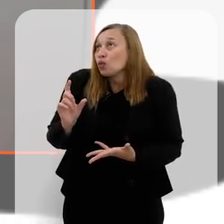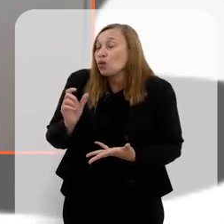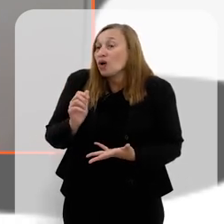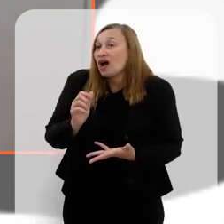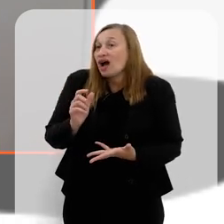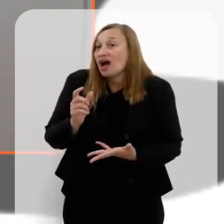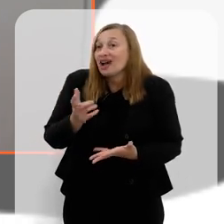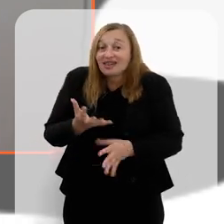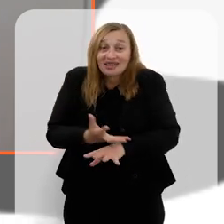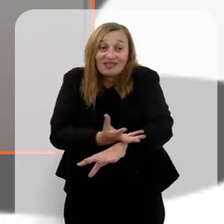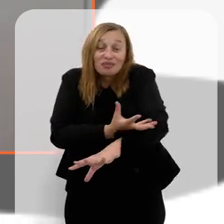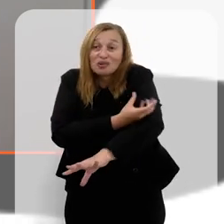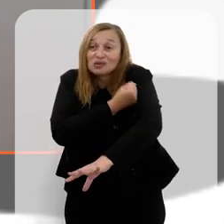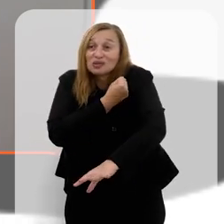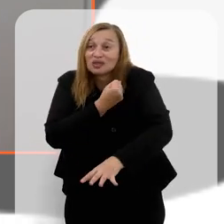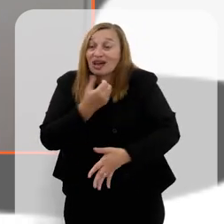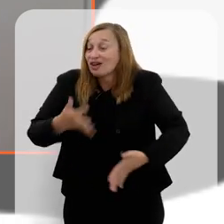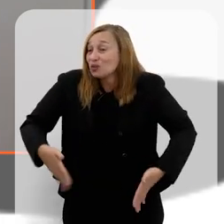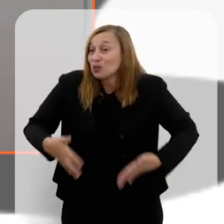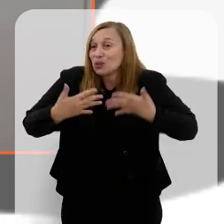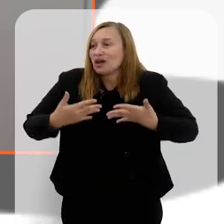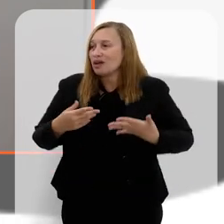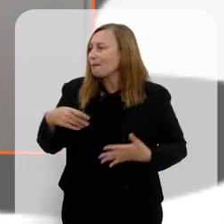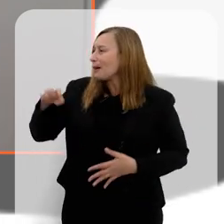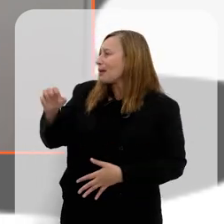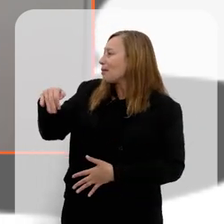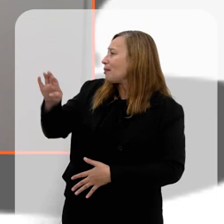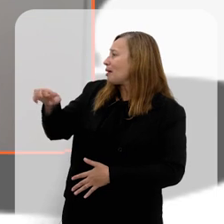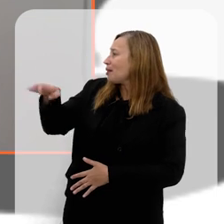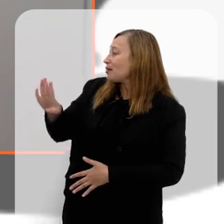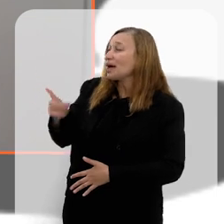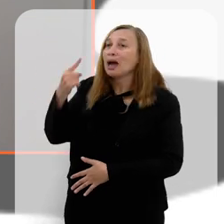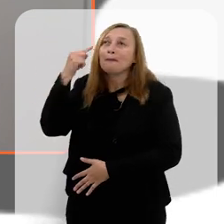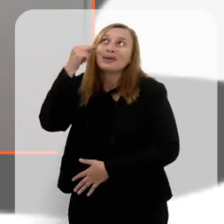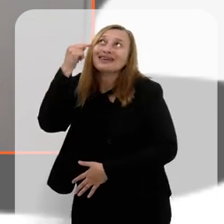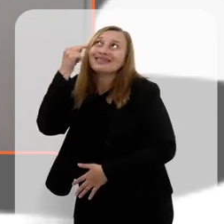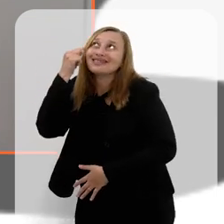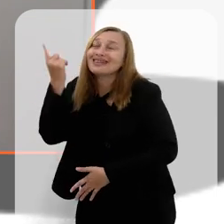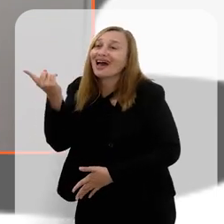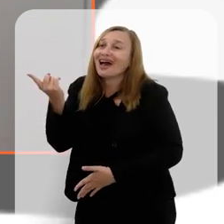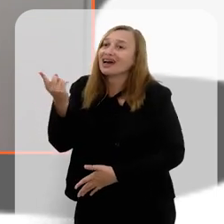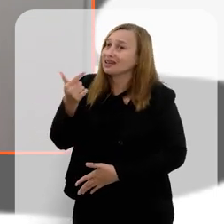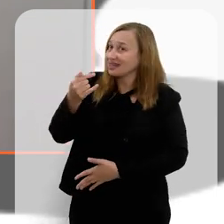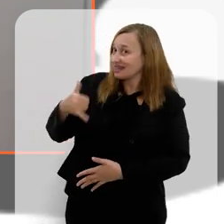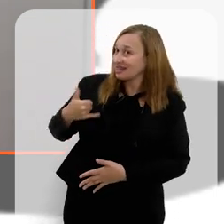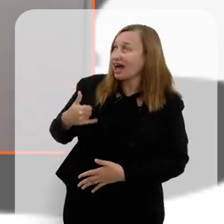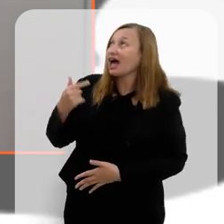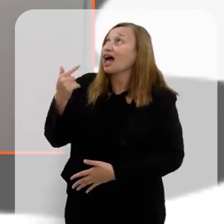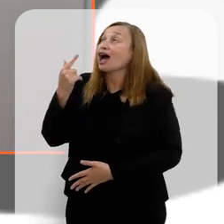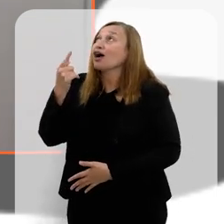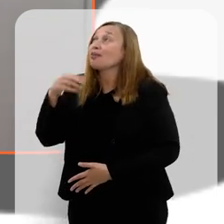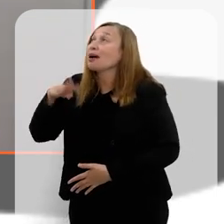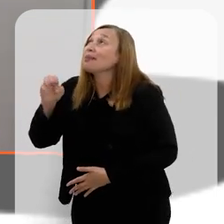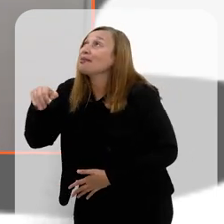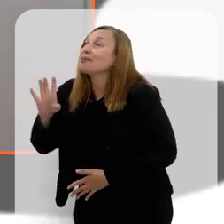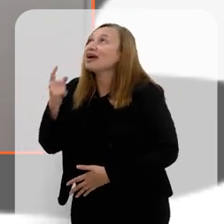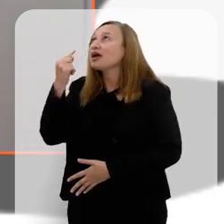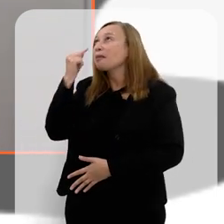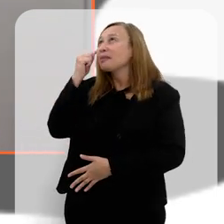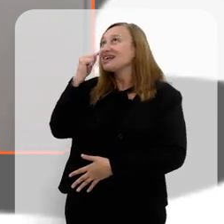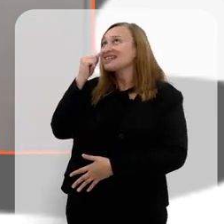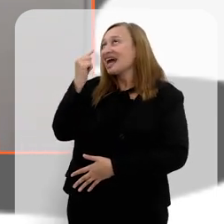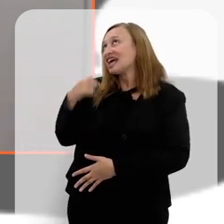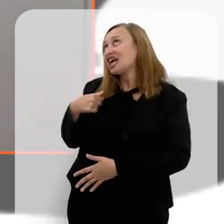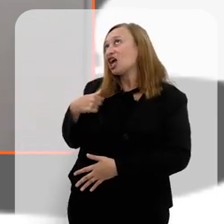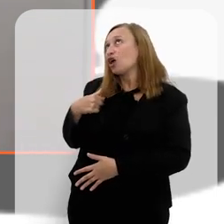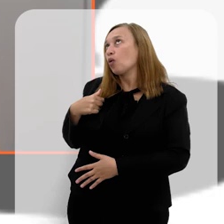foi. Ele estava tão entusiasmado que ele falou: "Mamãe, mamãe, de pensar, ele tem 7 anos.